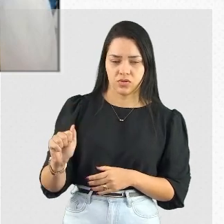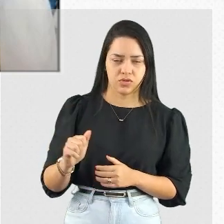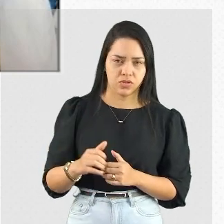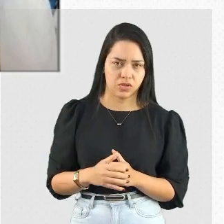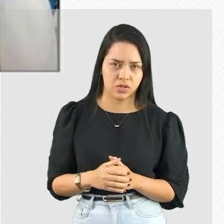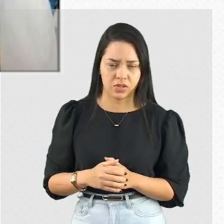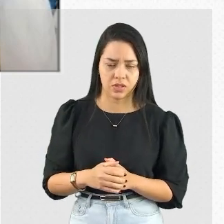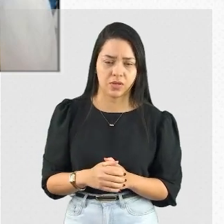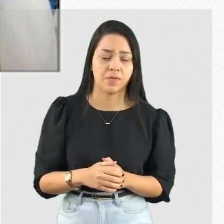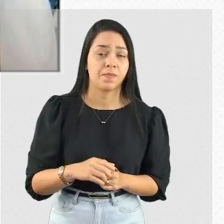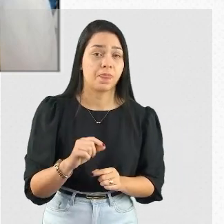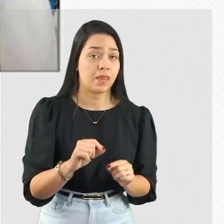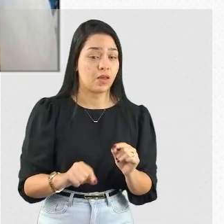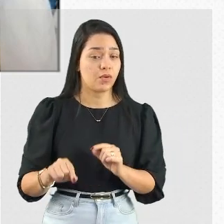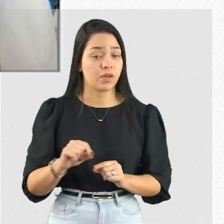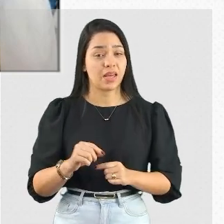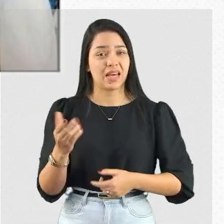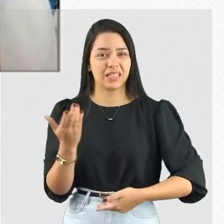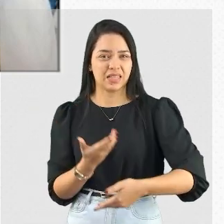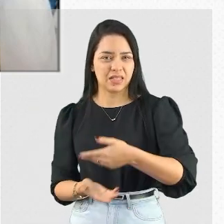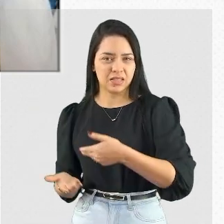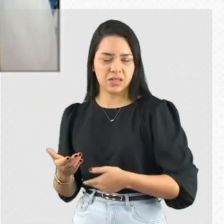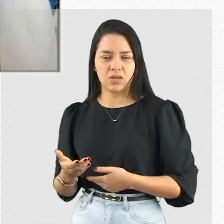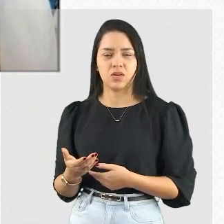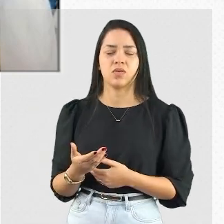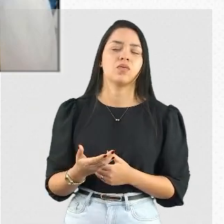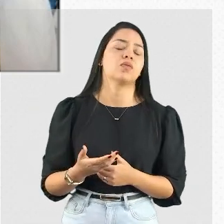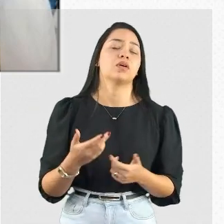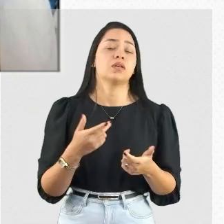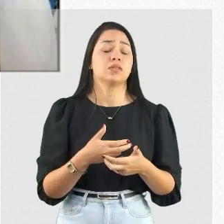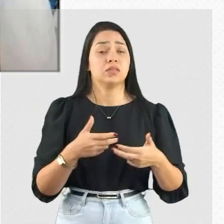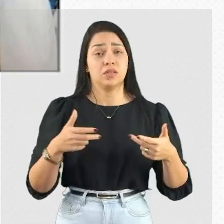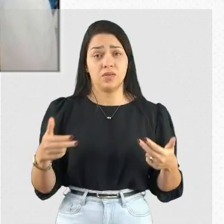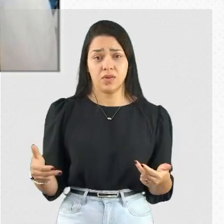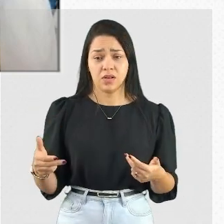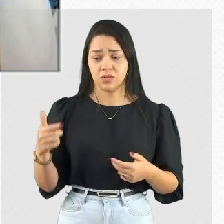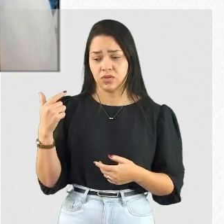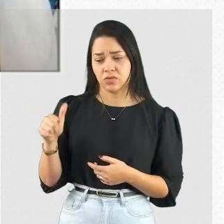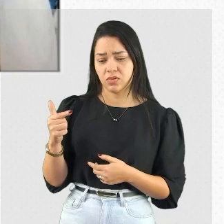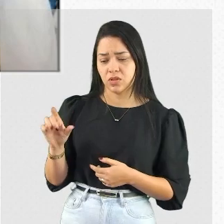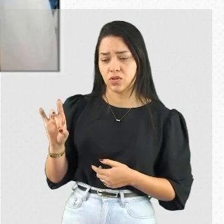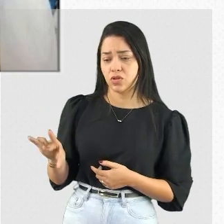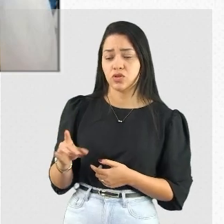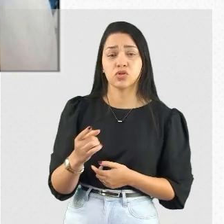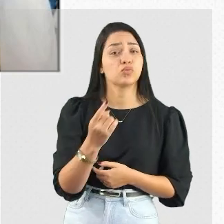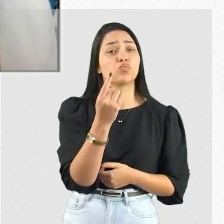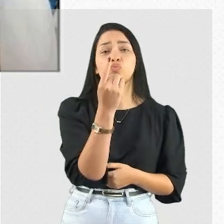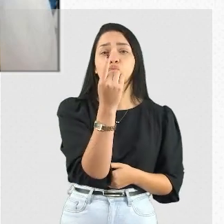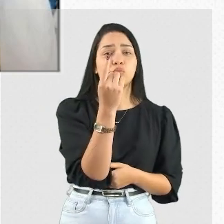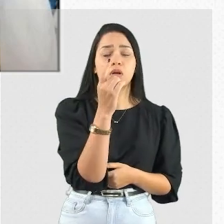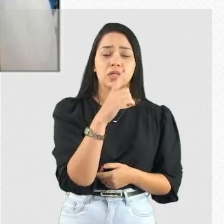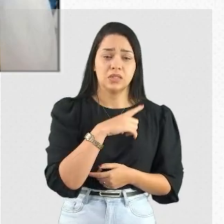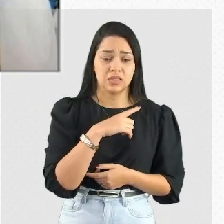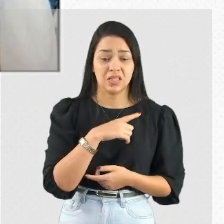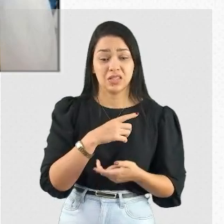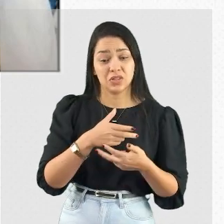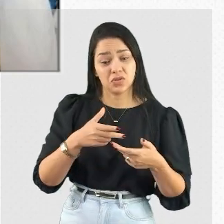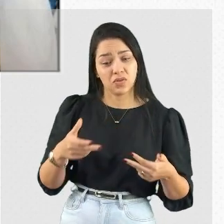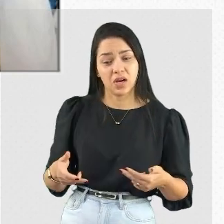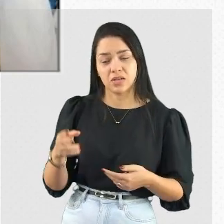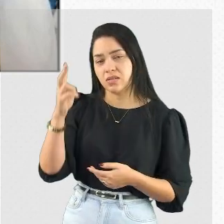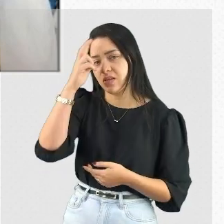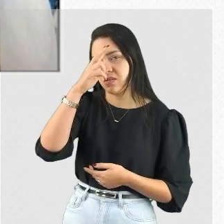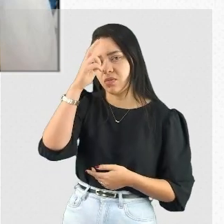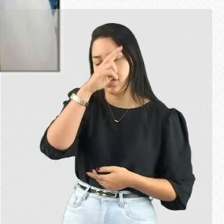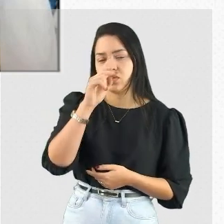gênica, pessoal, nada mais é do que a interação entre genes, né? Entre vários genes. Não tenho só de um gene, né? Eu tenho vários genes. Lembrando,